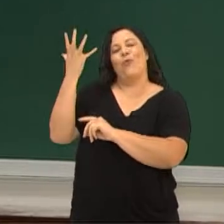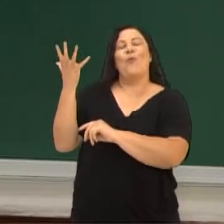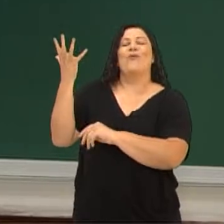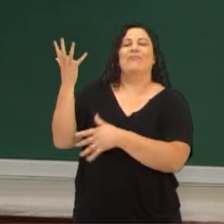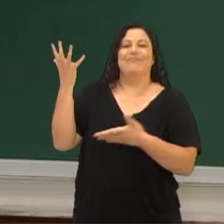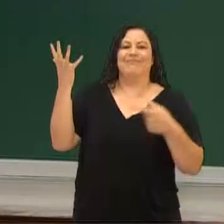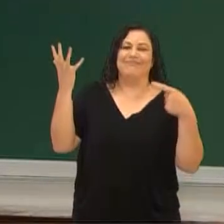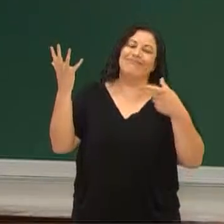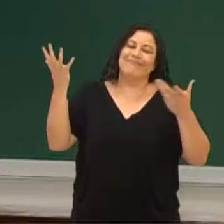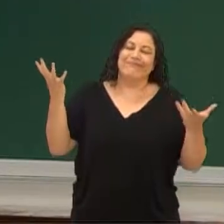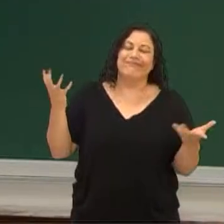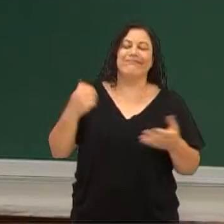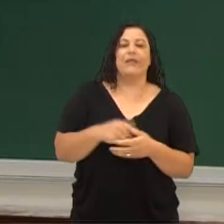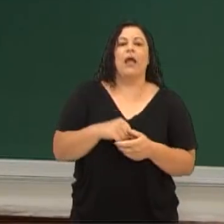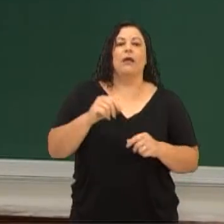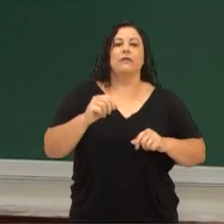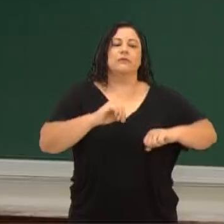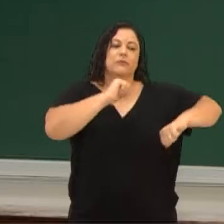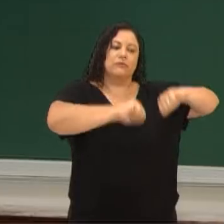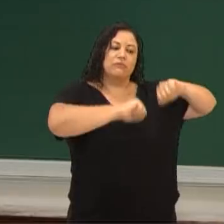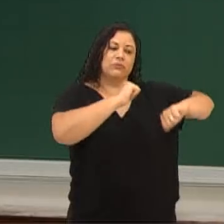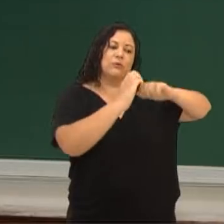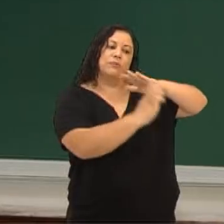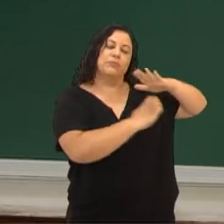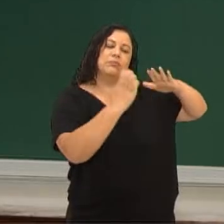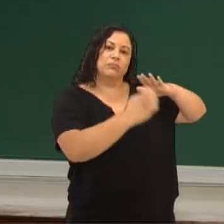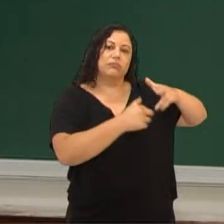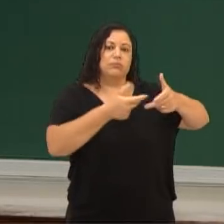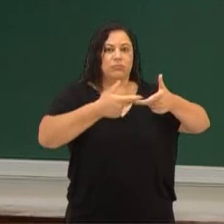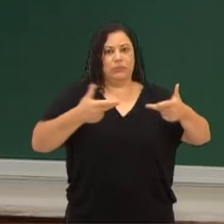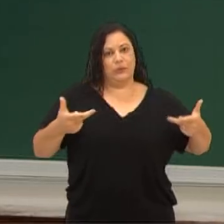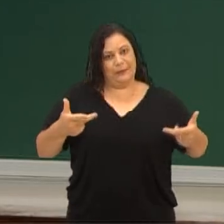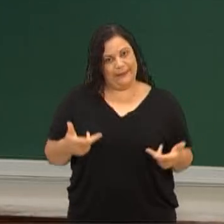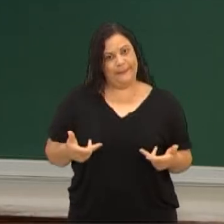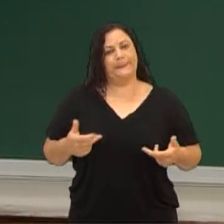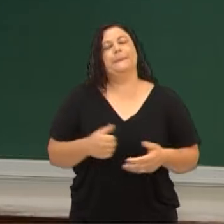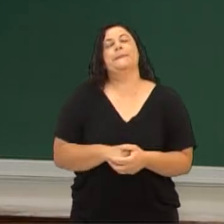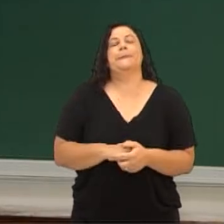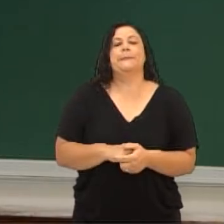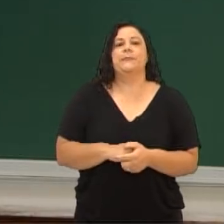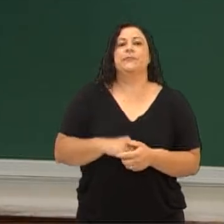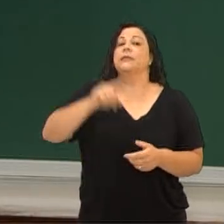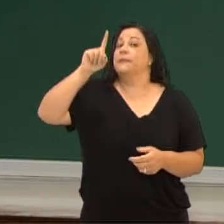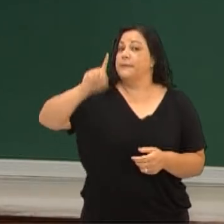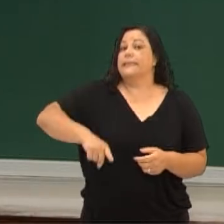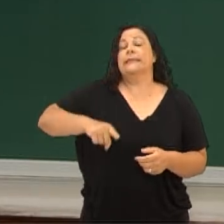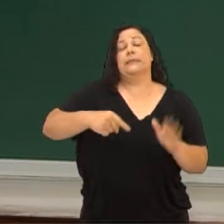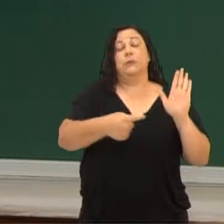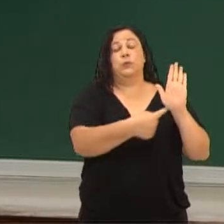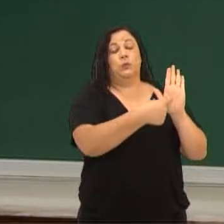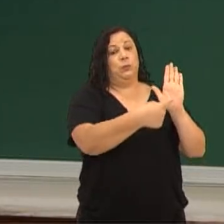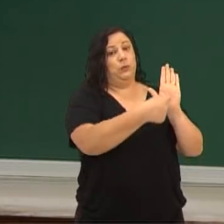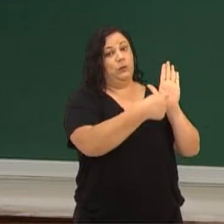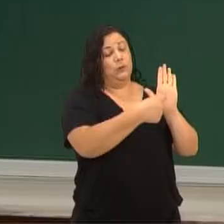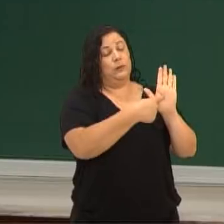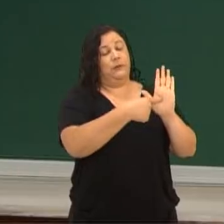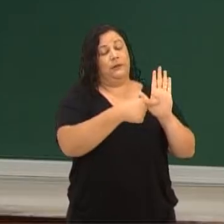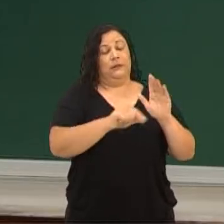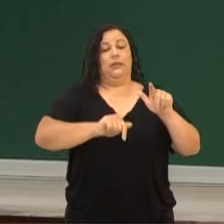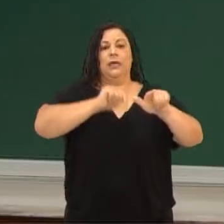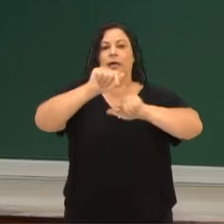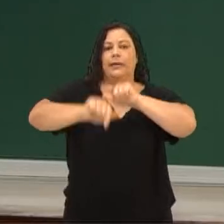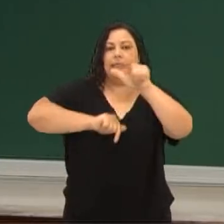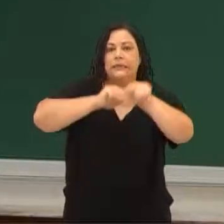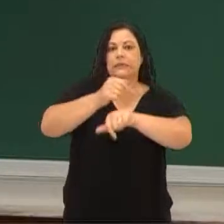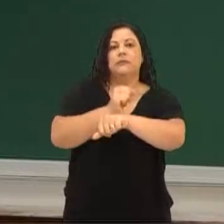onde eles destinam a produção dos seus equipamentos. Mas o fato é que essas empresas foram denunciadas aí pelo trabalho infantil.